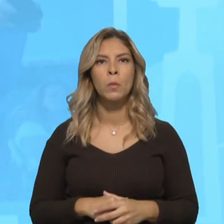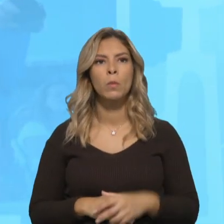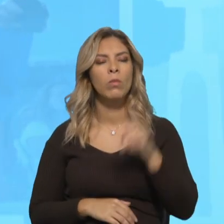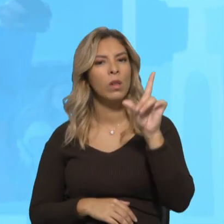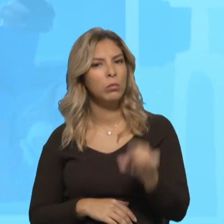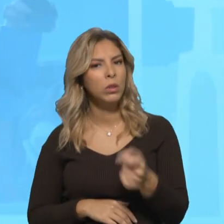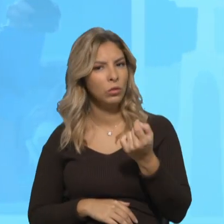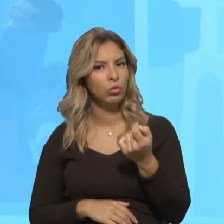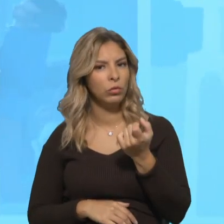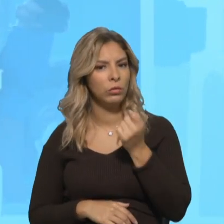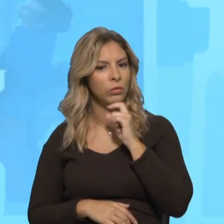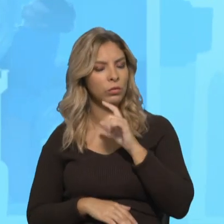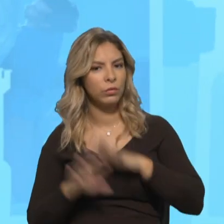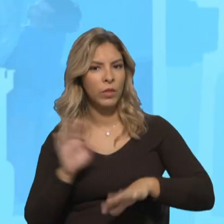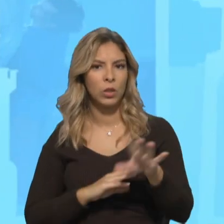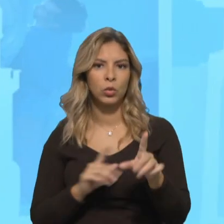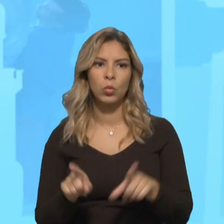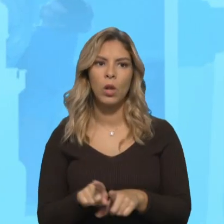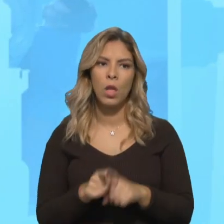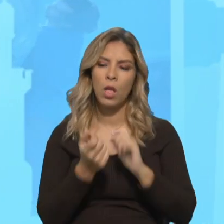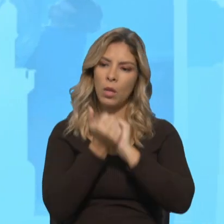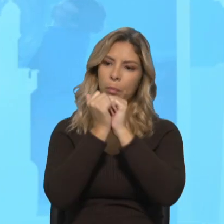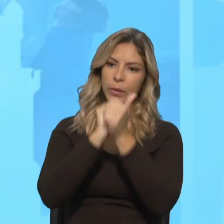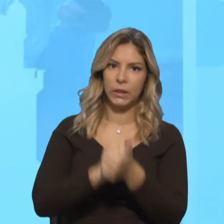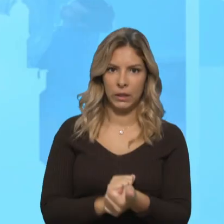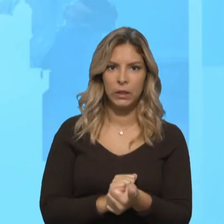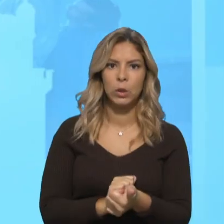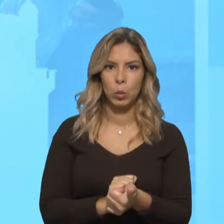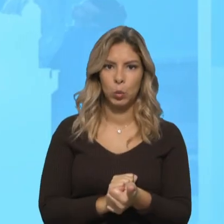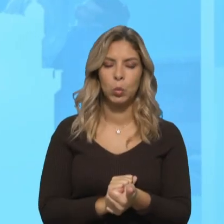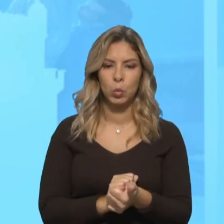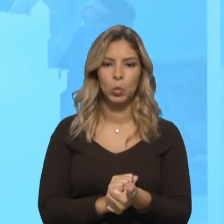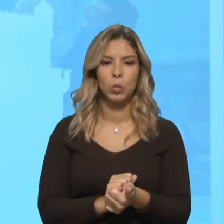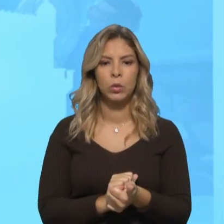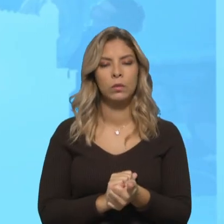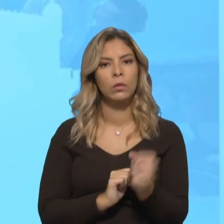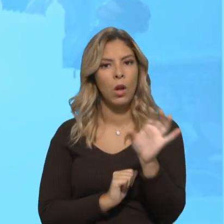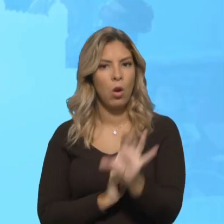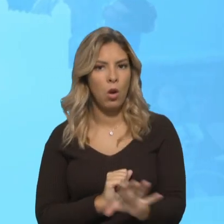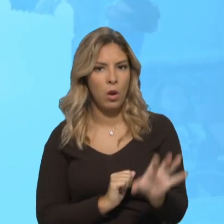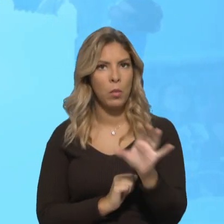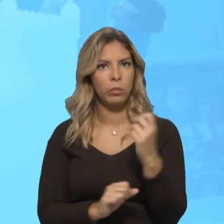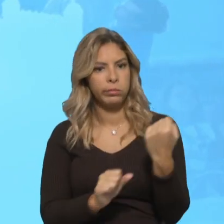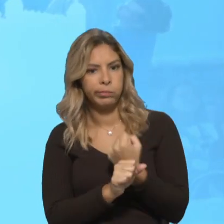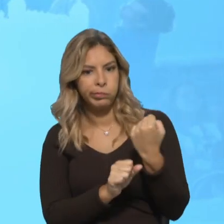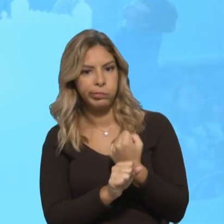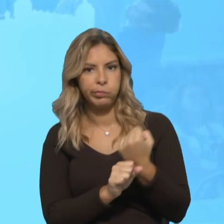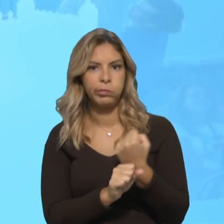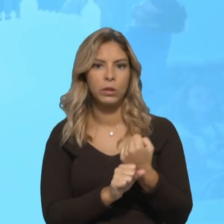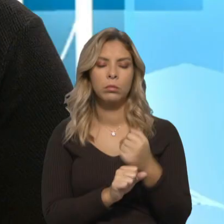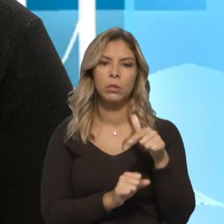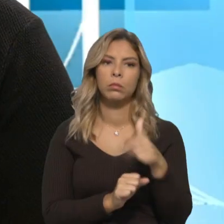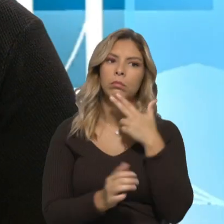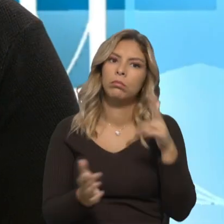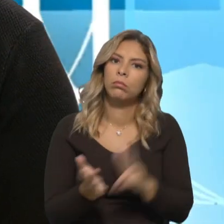digamos, fazendo esta leitura, fazendo esta adaptação ou encaminhando este trabalho missionário para realidades